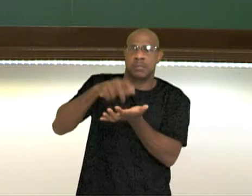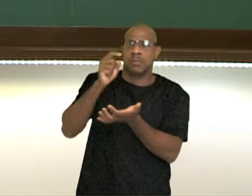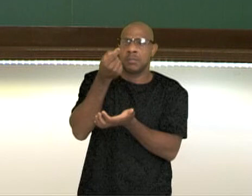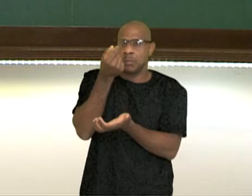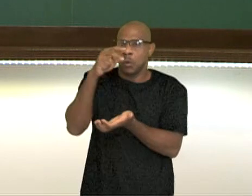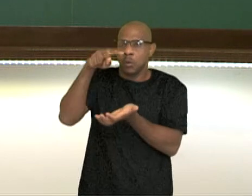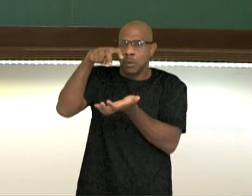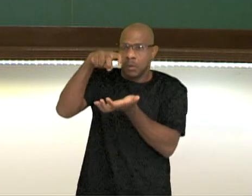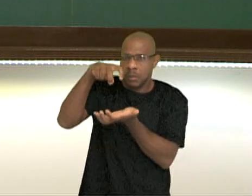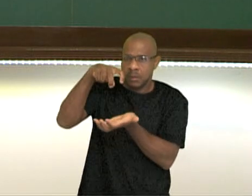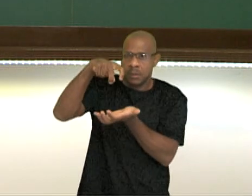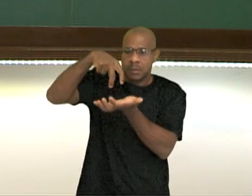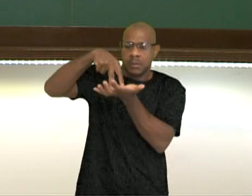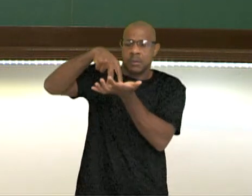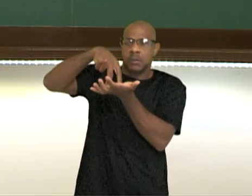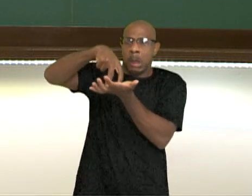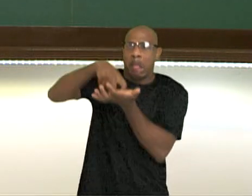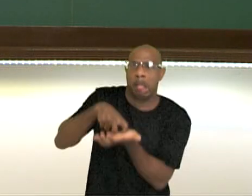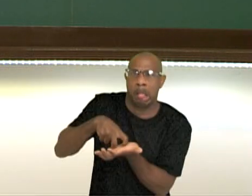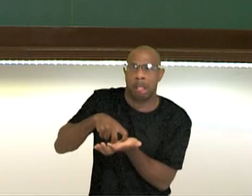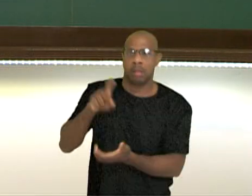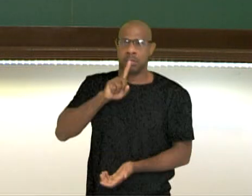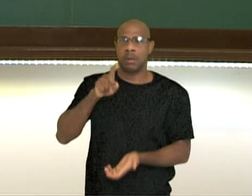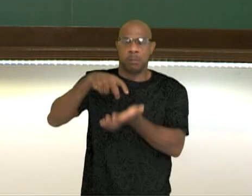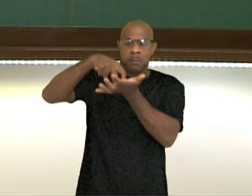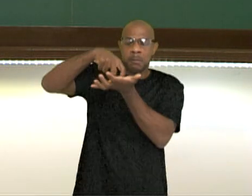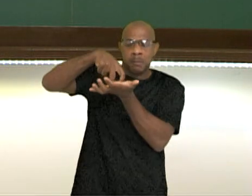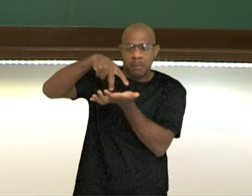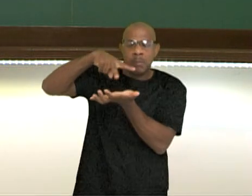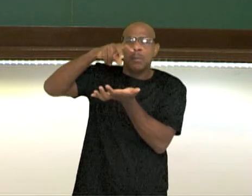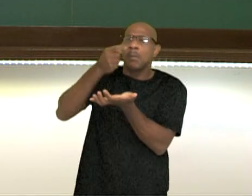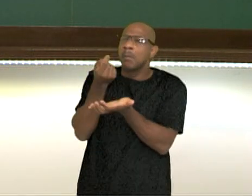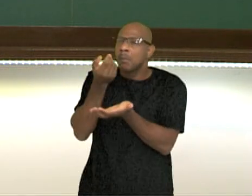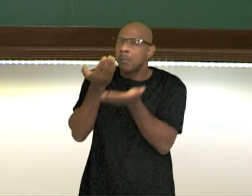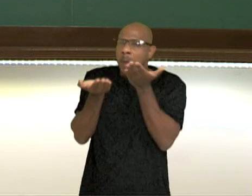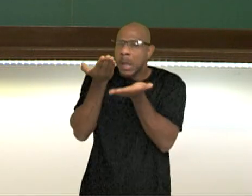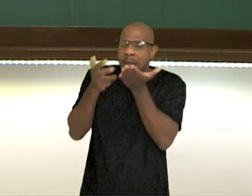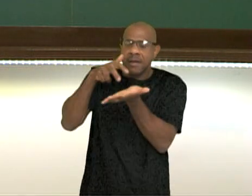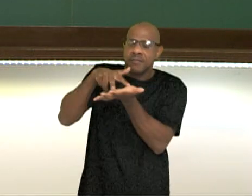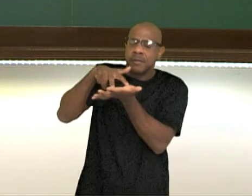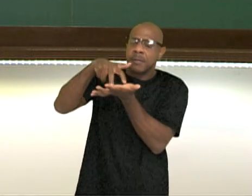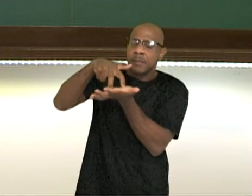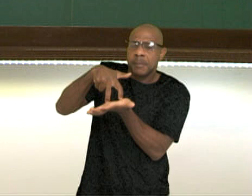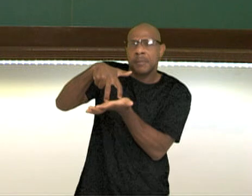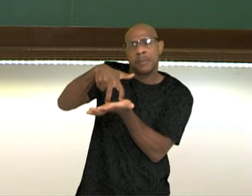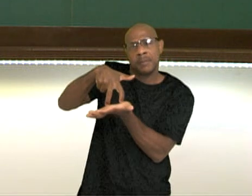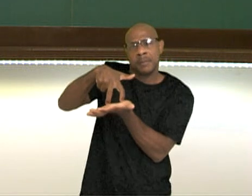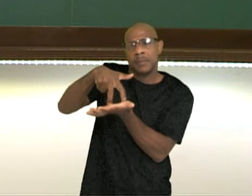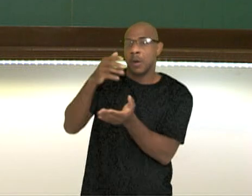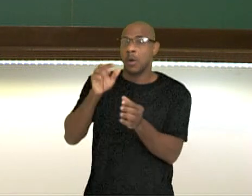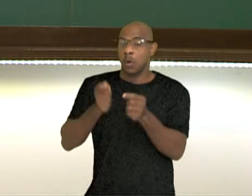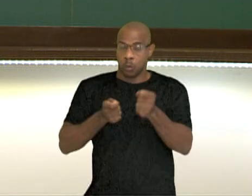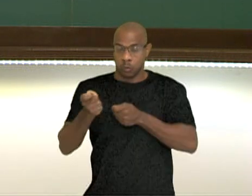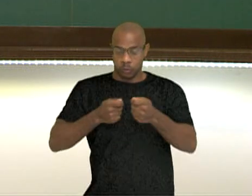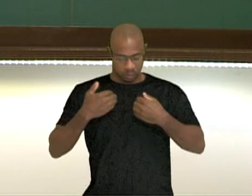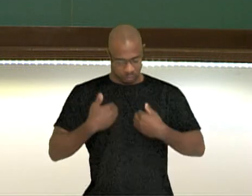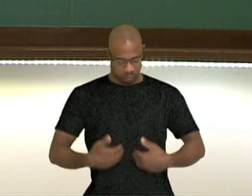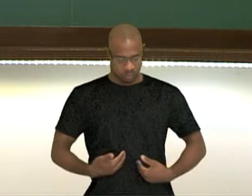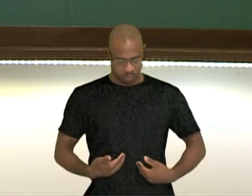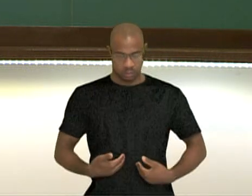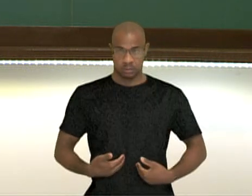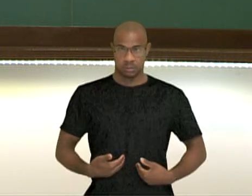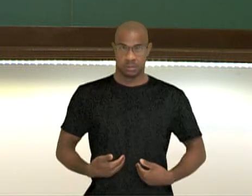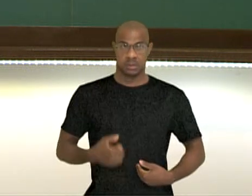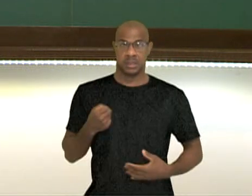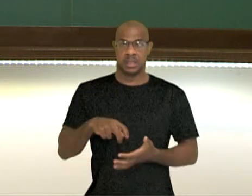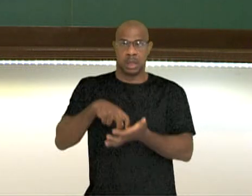dobrar todo o tronco, tá? Uma leve inclinação para frente, controlando o seu centro de gravidade. Lembra que se você se dobrar muito